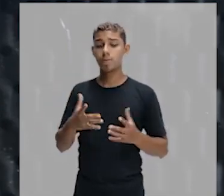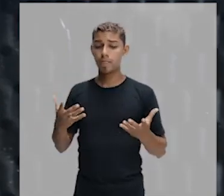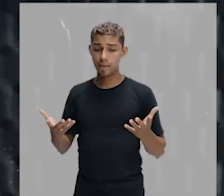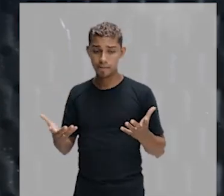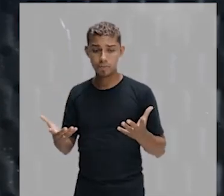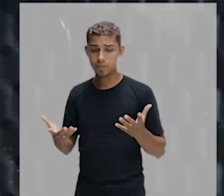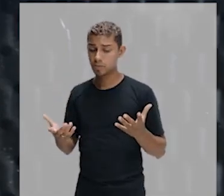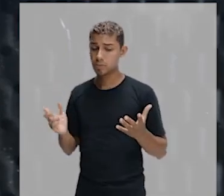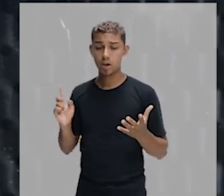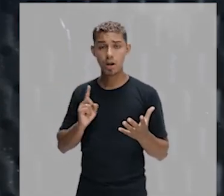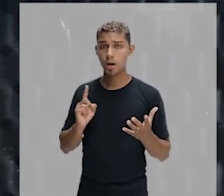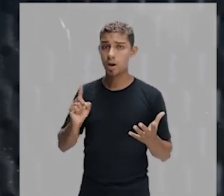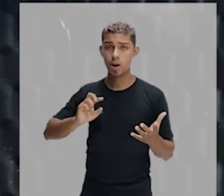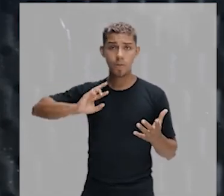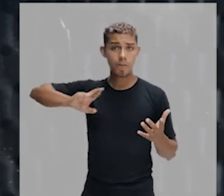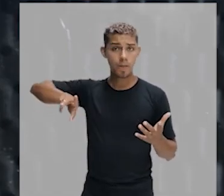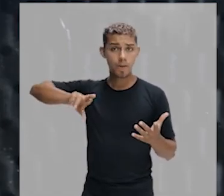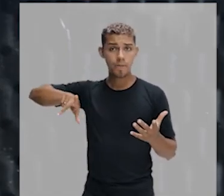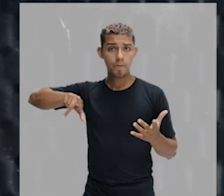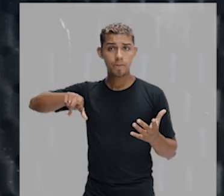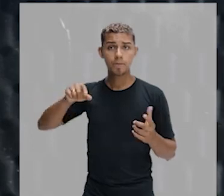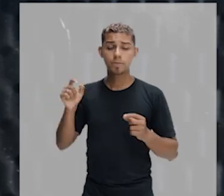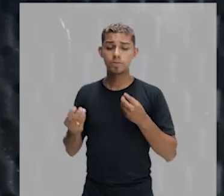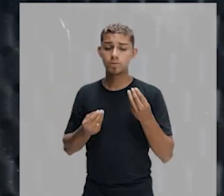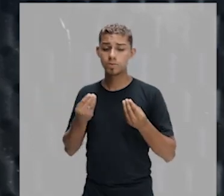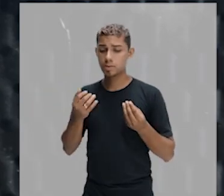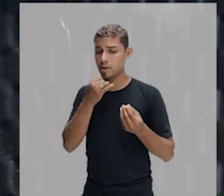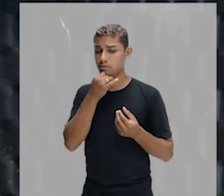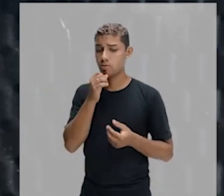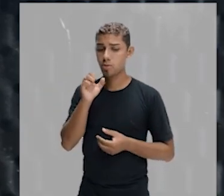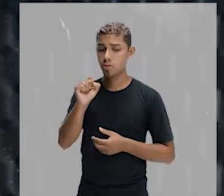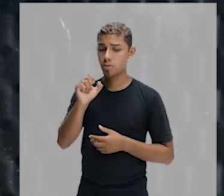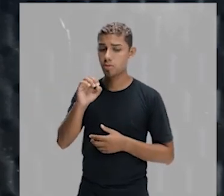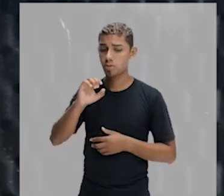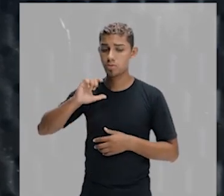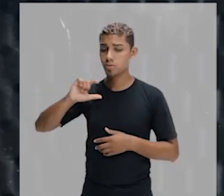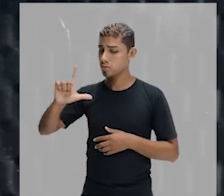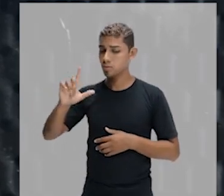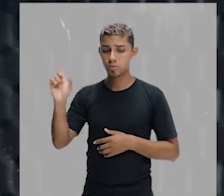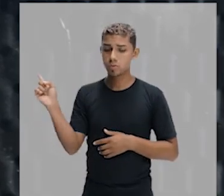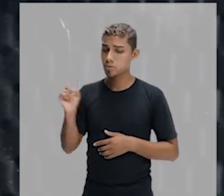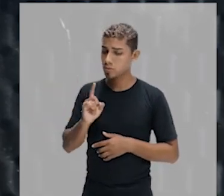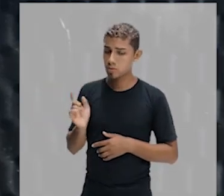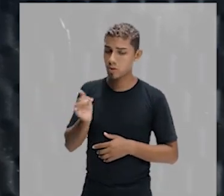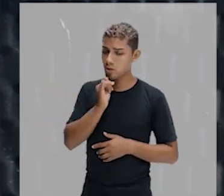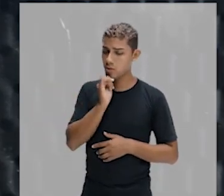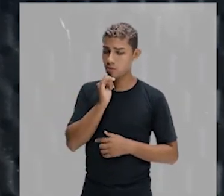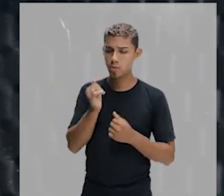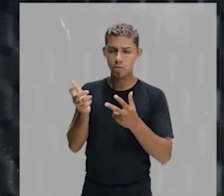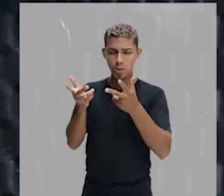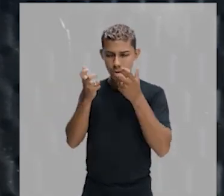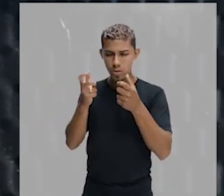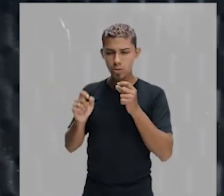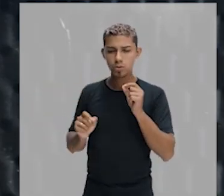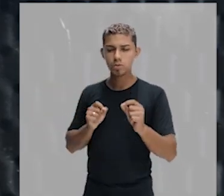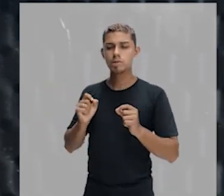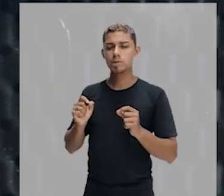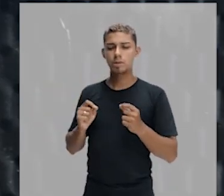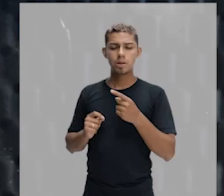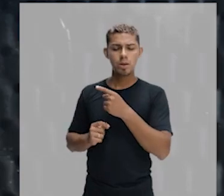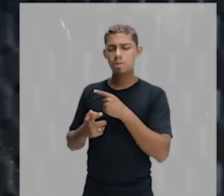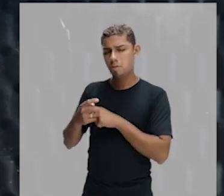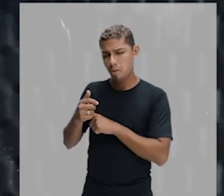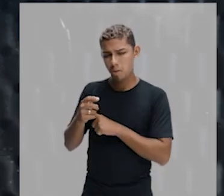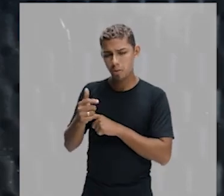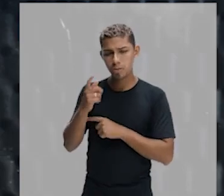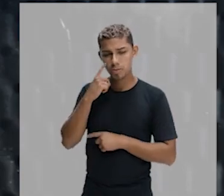movimento ele ele não se dá como o movimento do Sol, por exemplo, que a gente consegue perceber. Esse aqui a gente consegue perceber bem